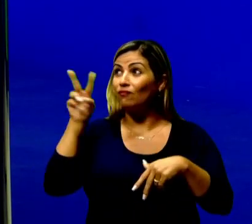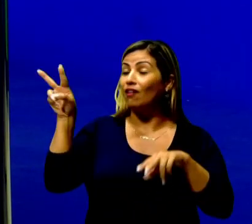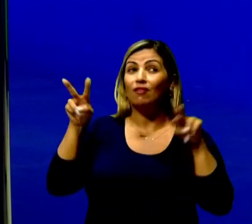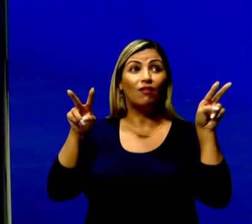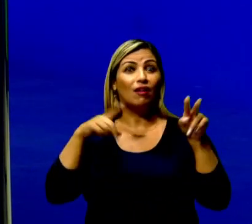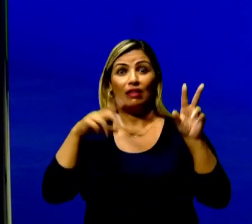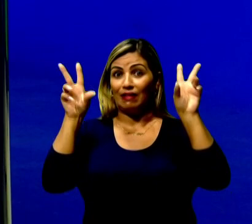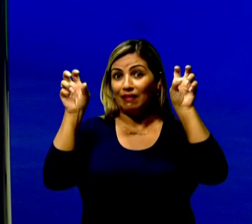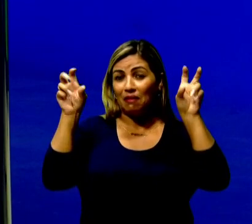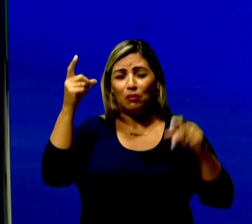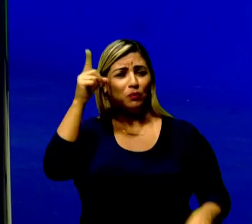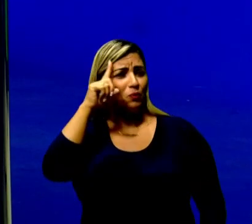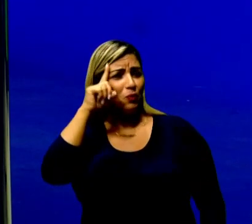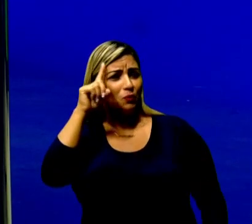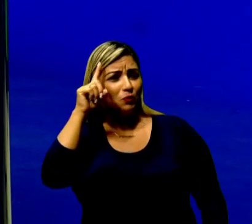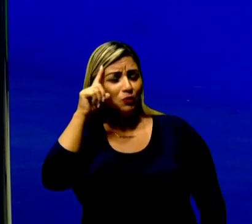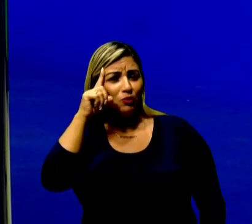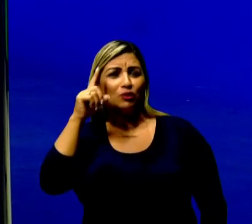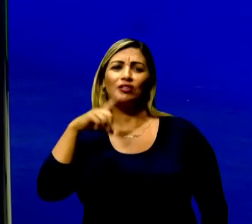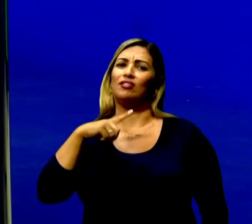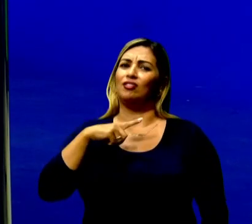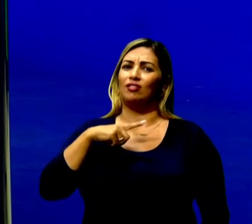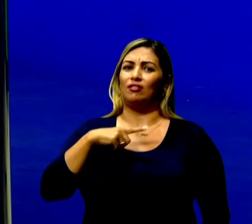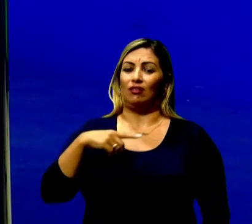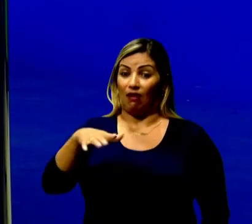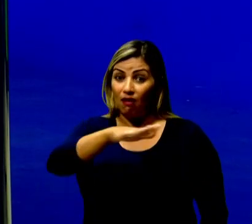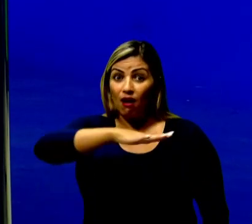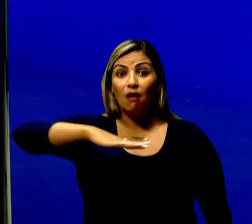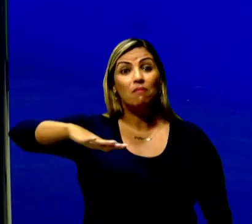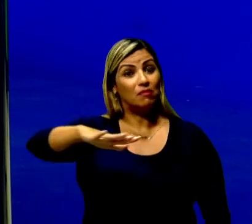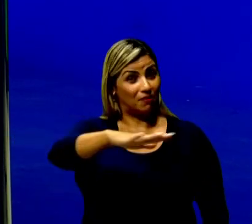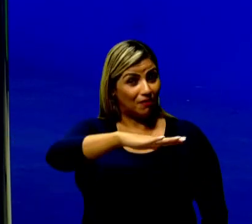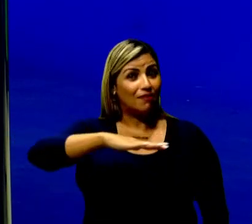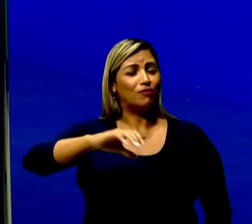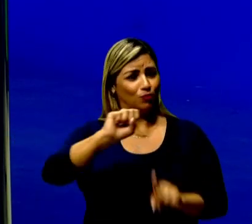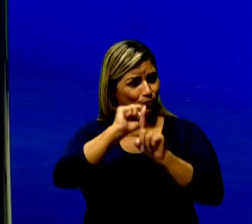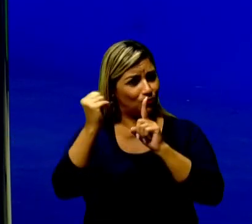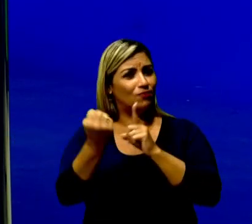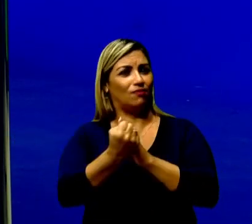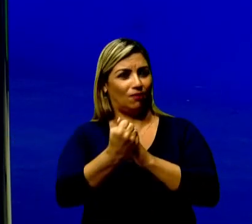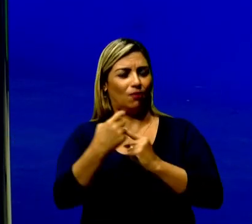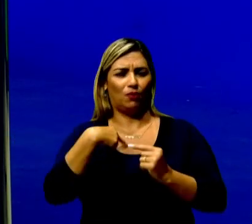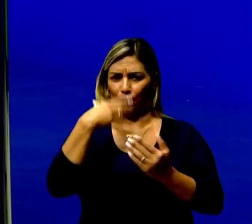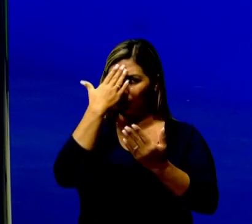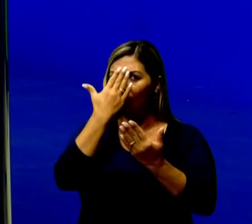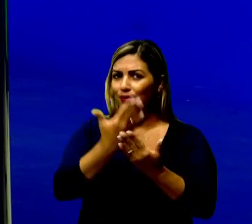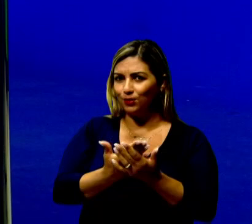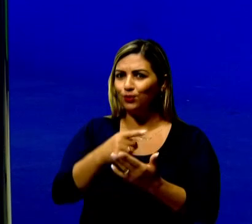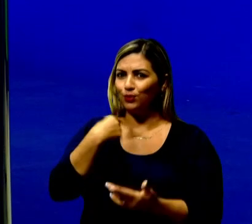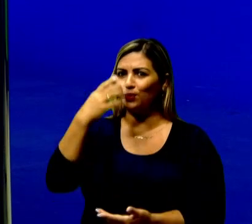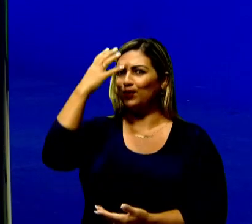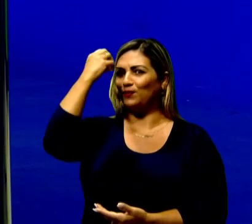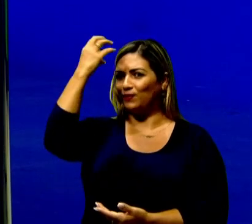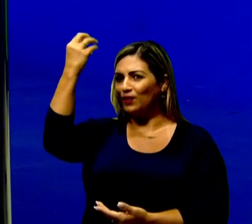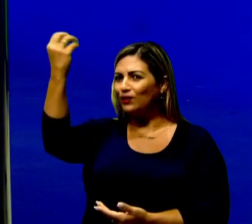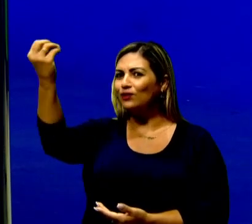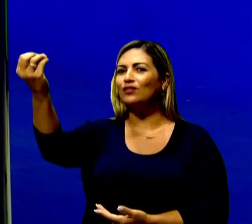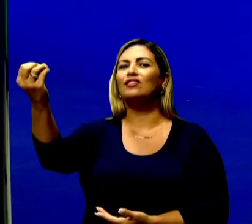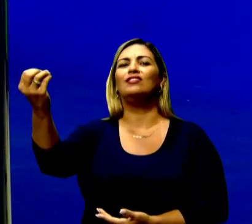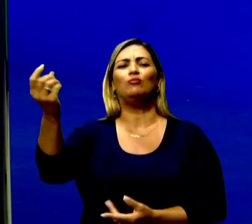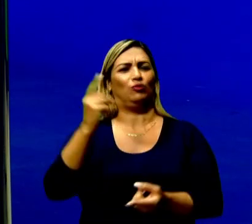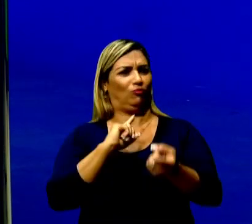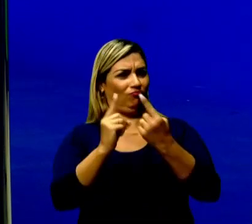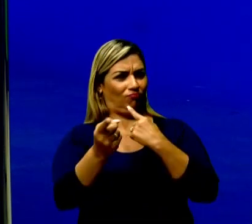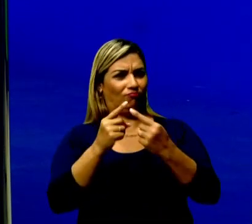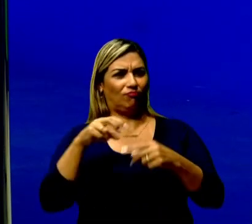presente no nosso dia a dia no nosso meio social eu acredito que quando nós estamos viajando nas grandes